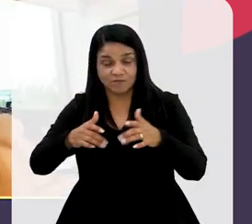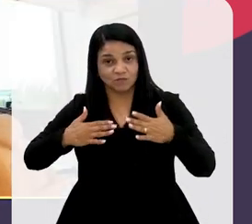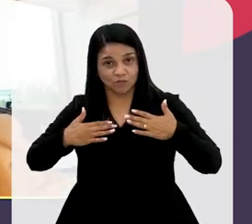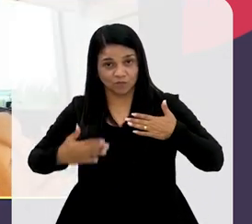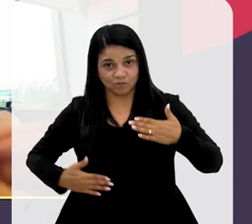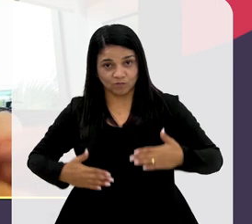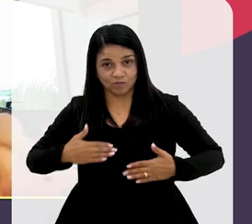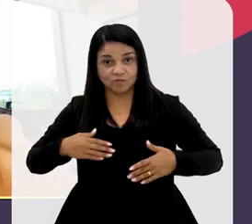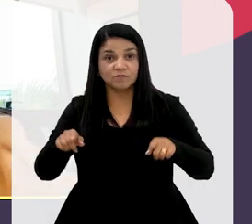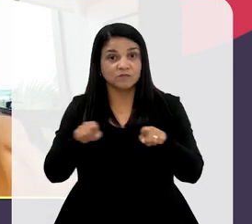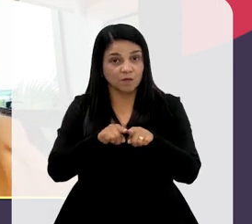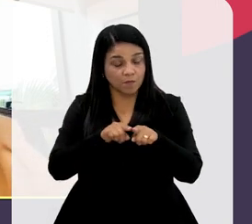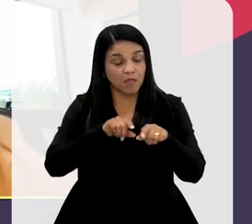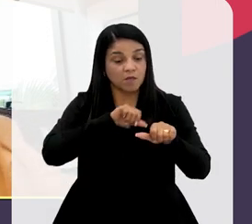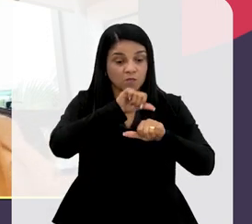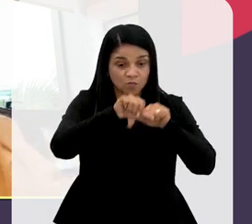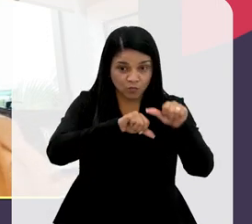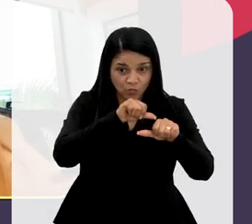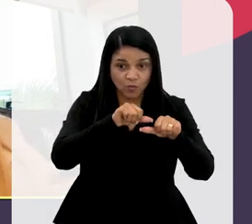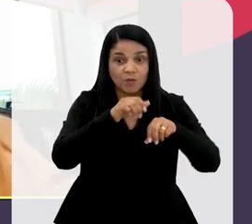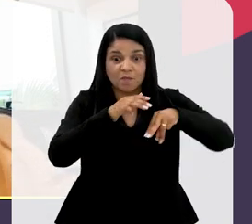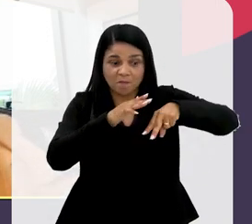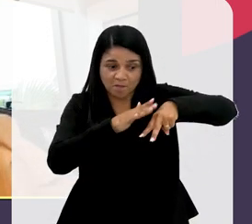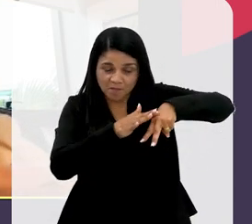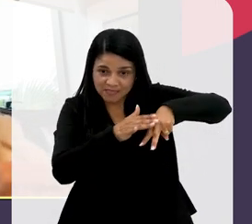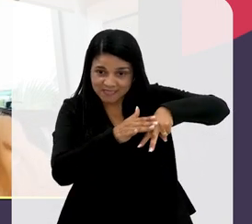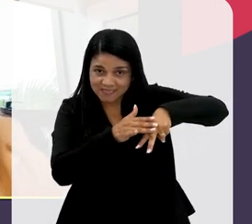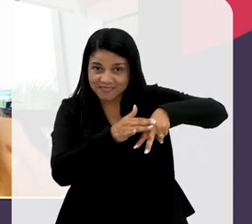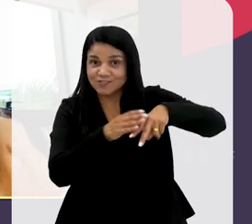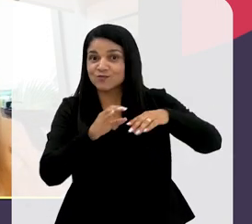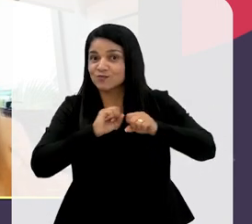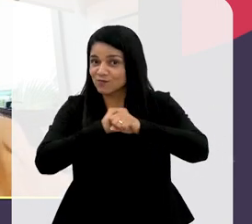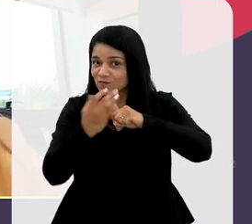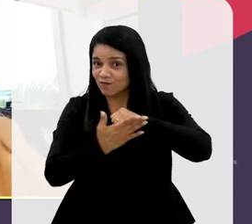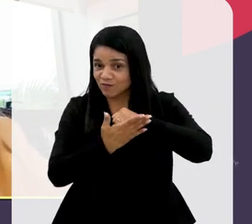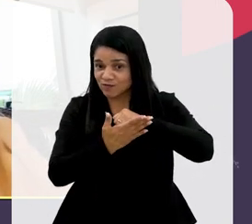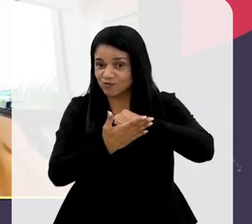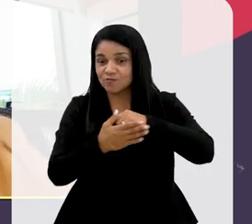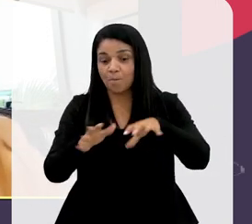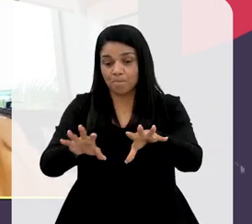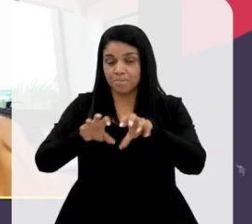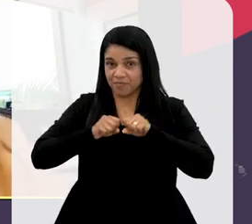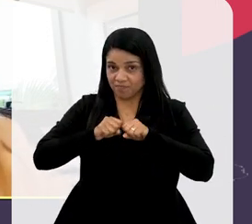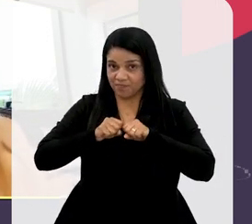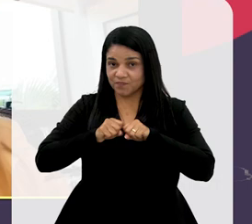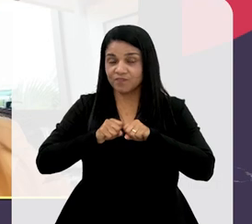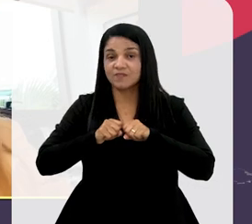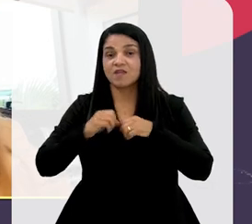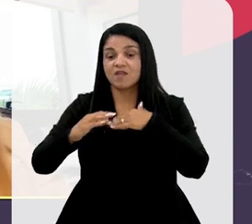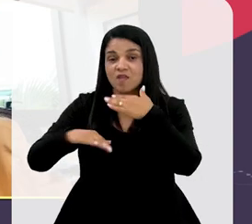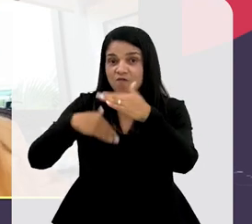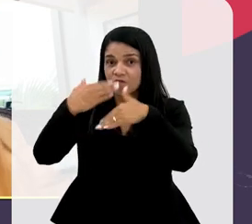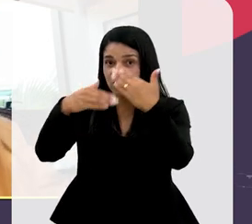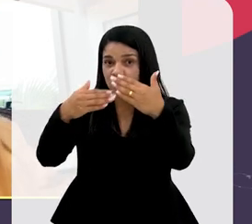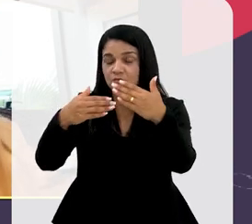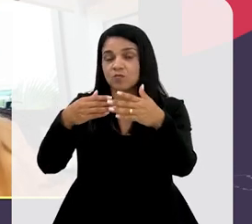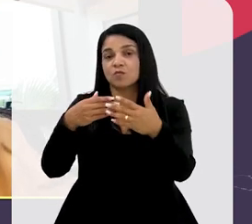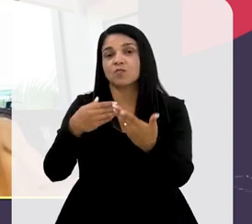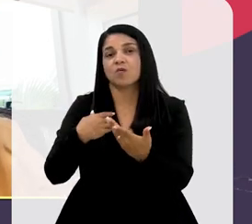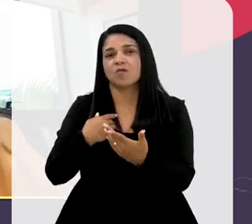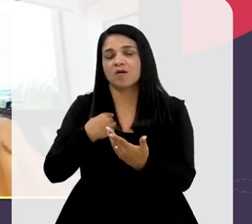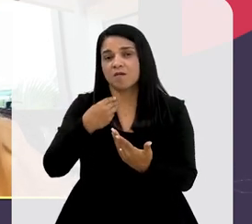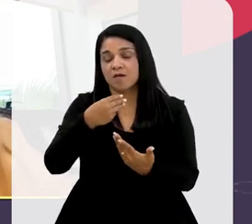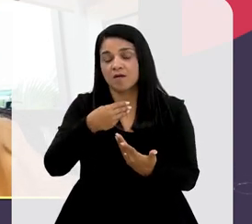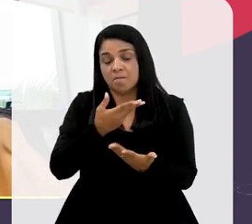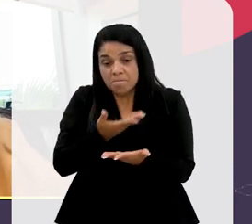estava alterada também nos pacientes com Covid. Isso já tinha sido descrito em pacientes com septicemia, que